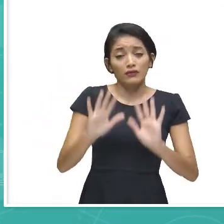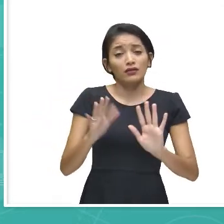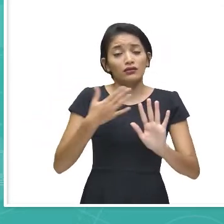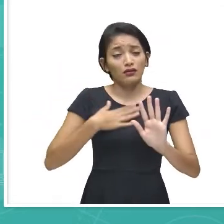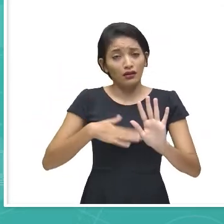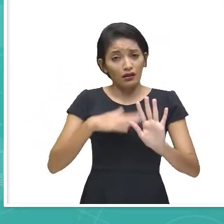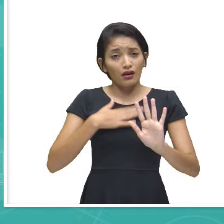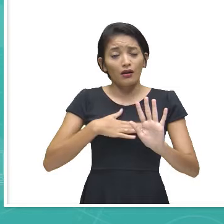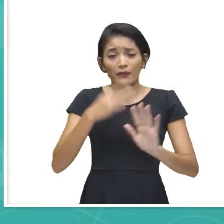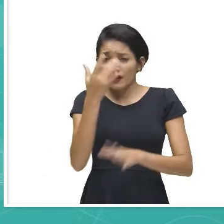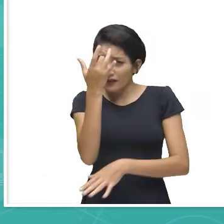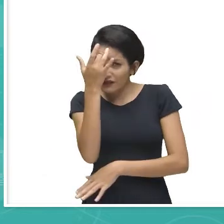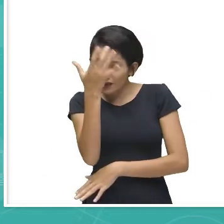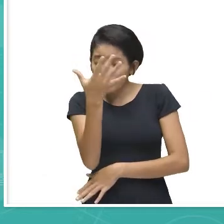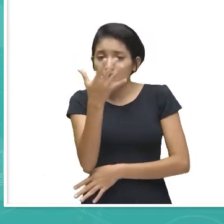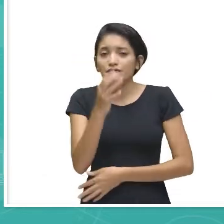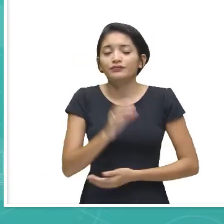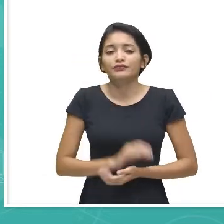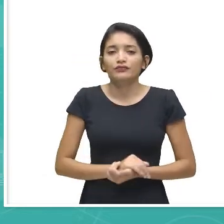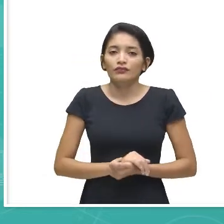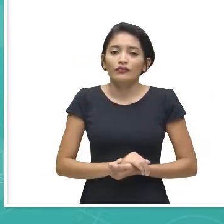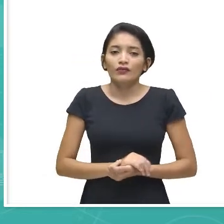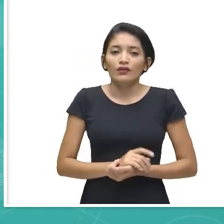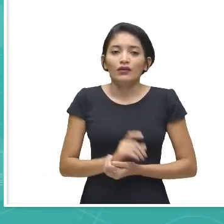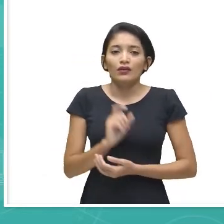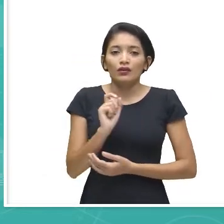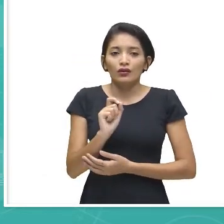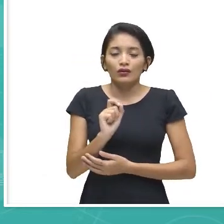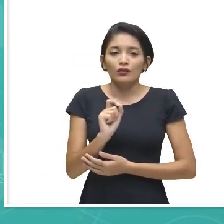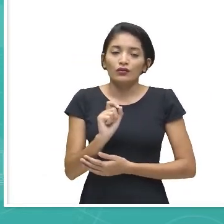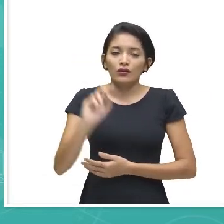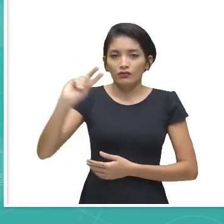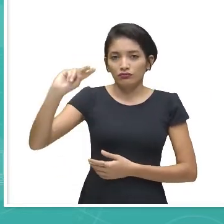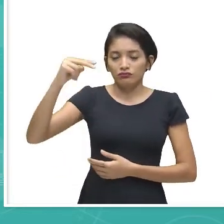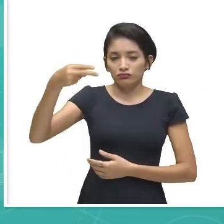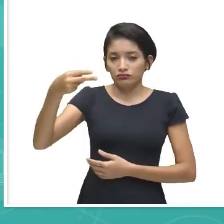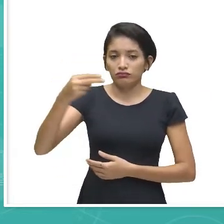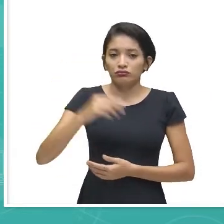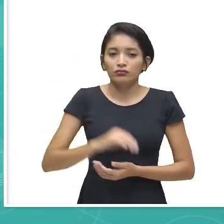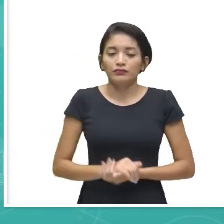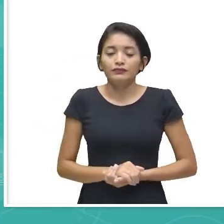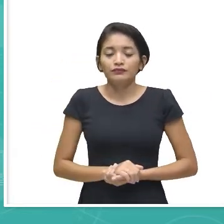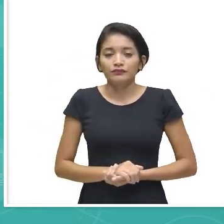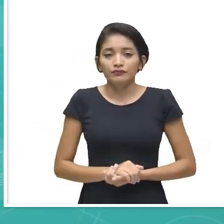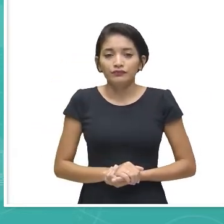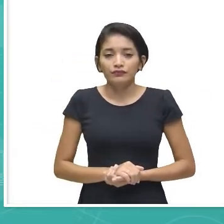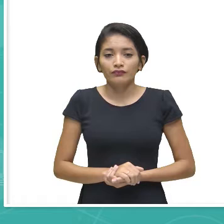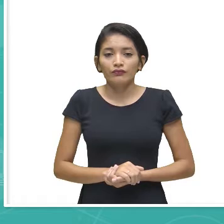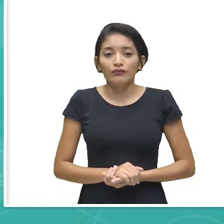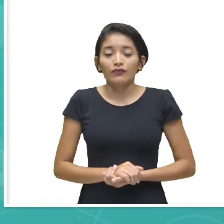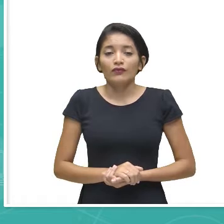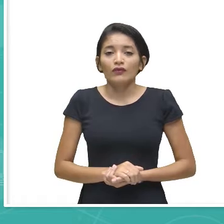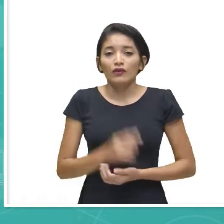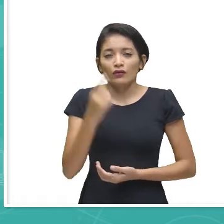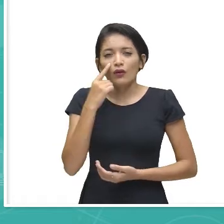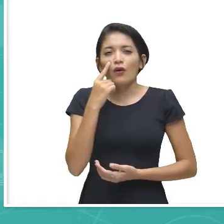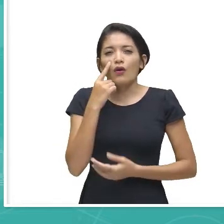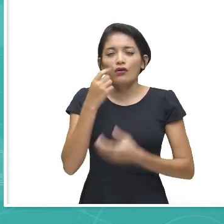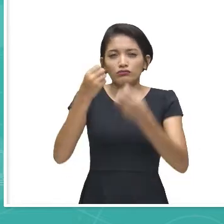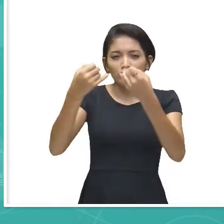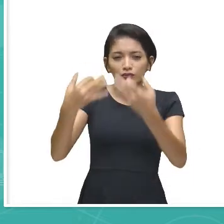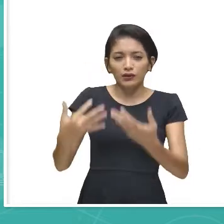lá. É fácil. Vocês só vão multiplicar o número por ele mesmo, tá?